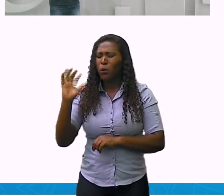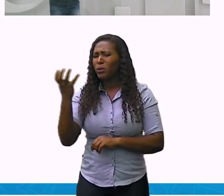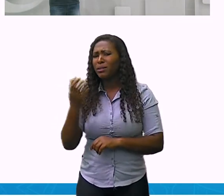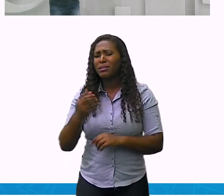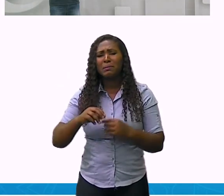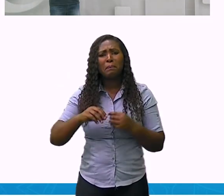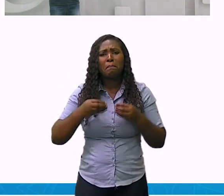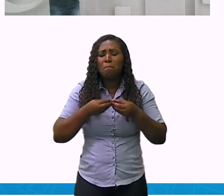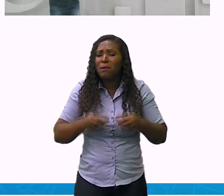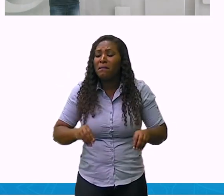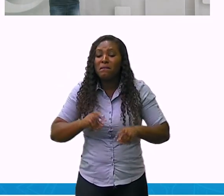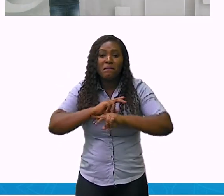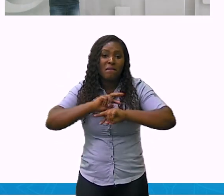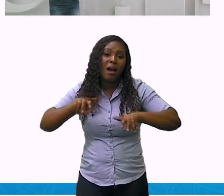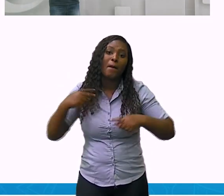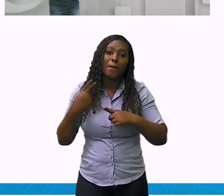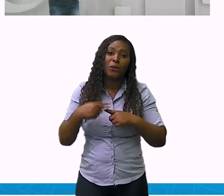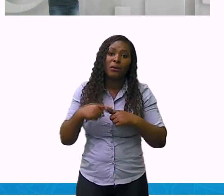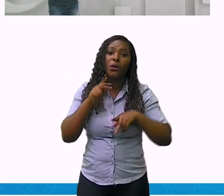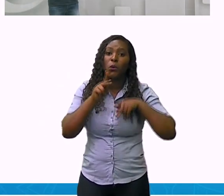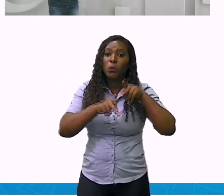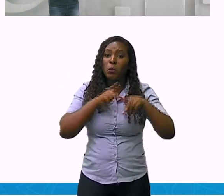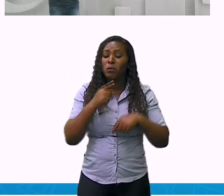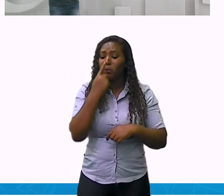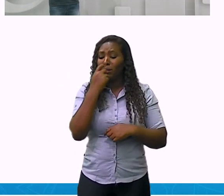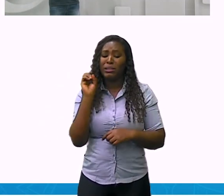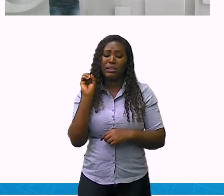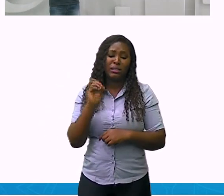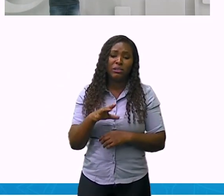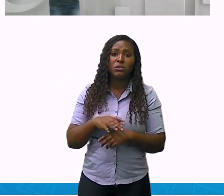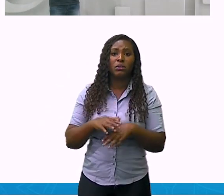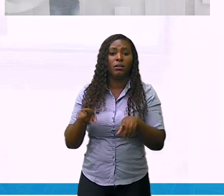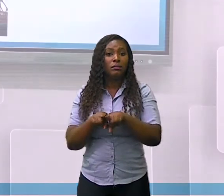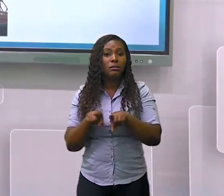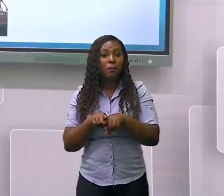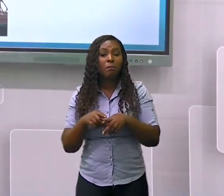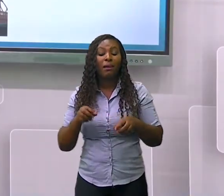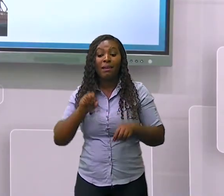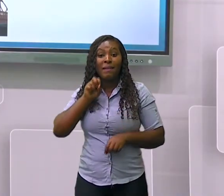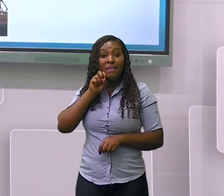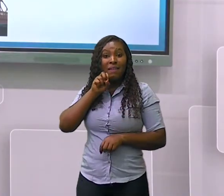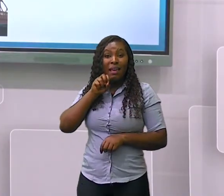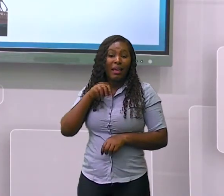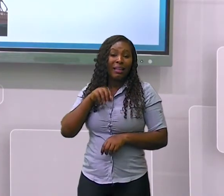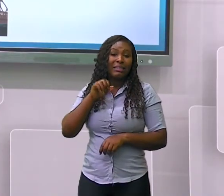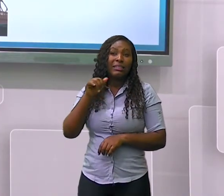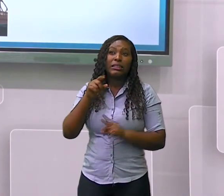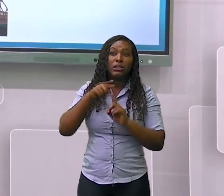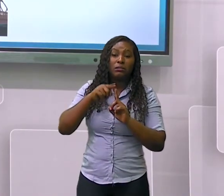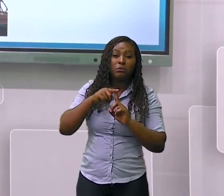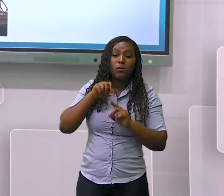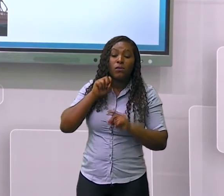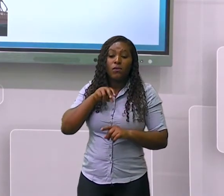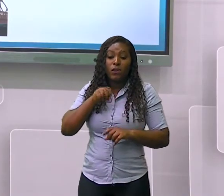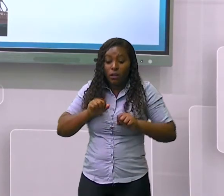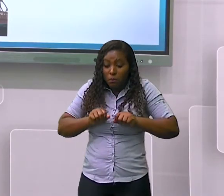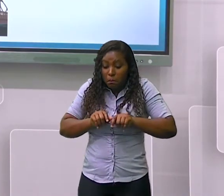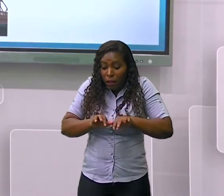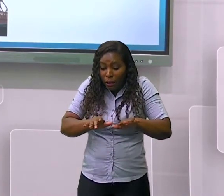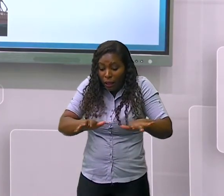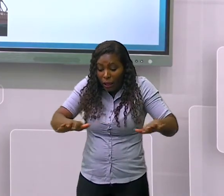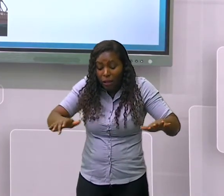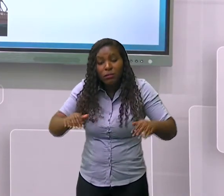e contaminação. Estas áreas, muitas das vezes, são áreas de proteção ambiental